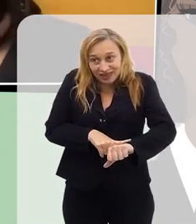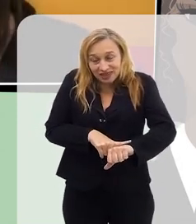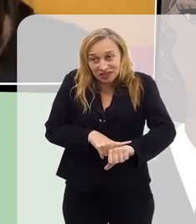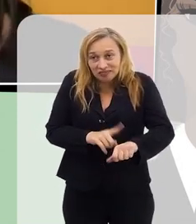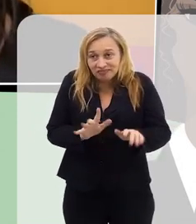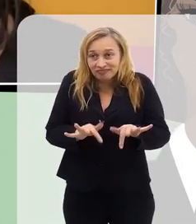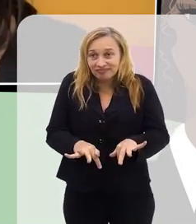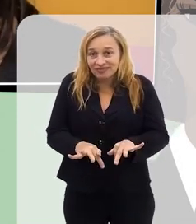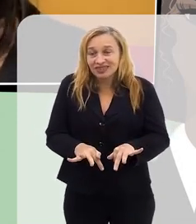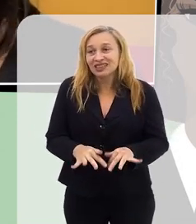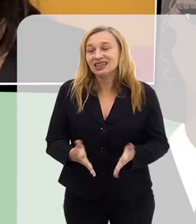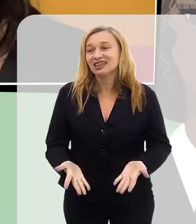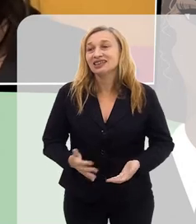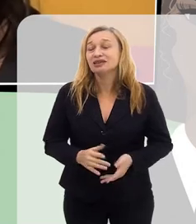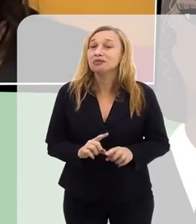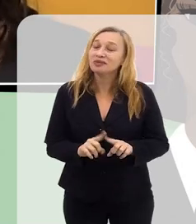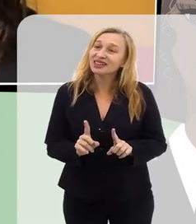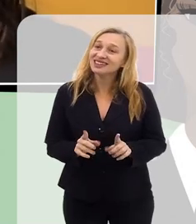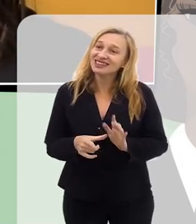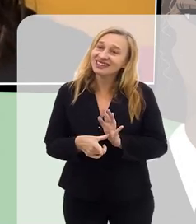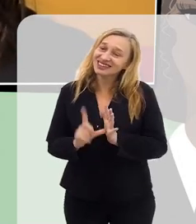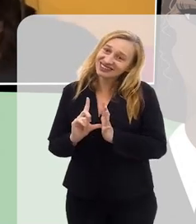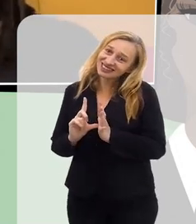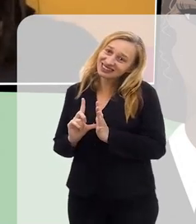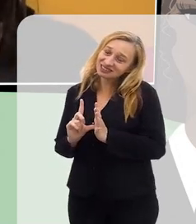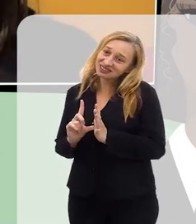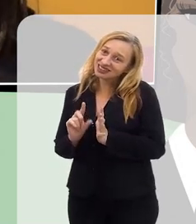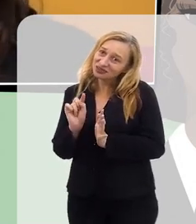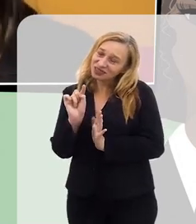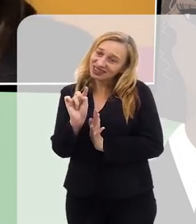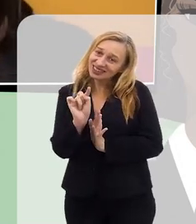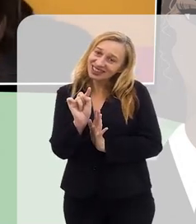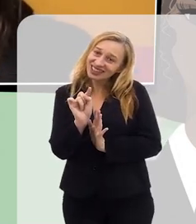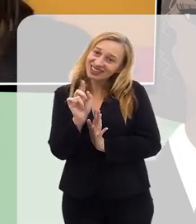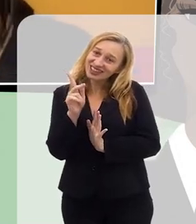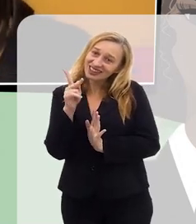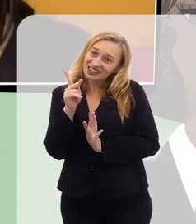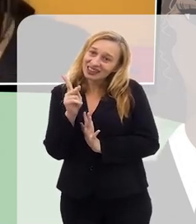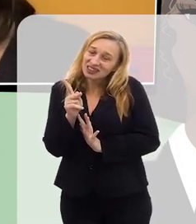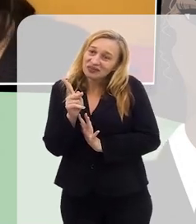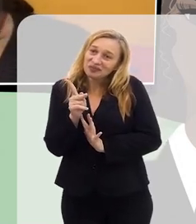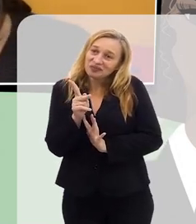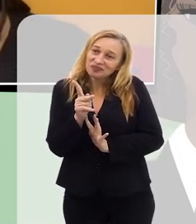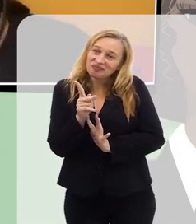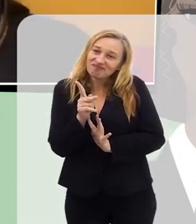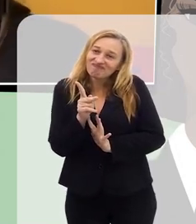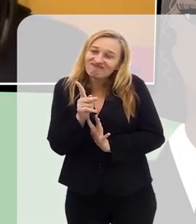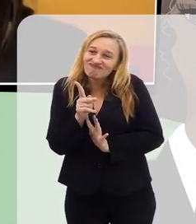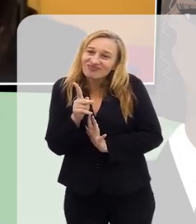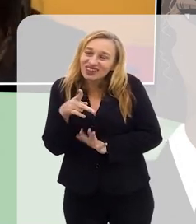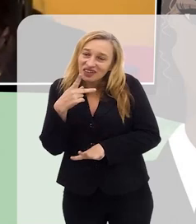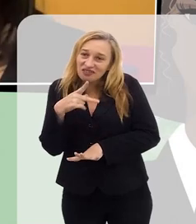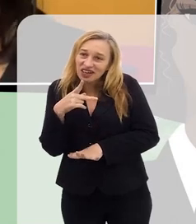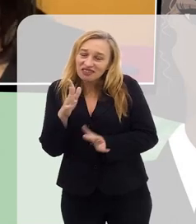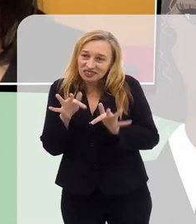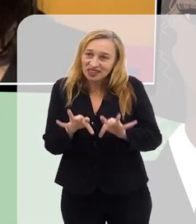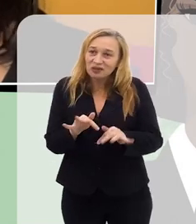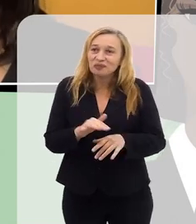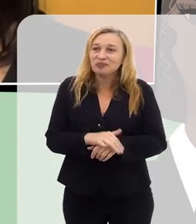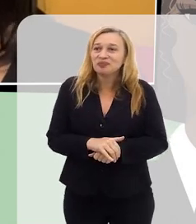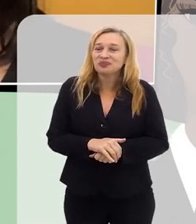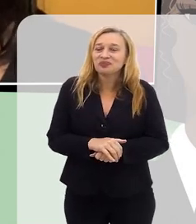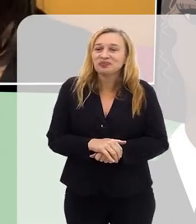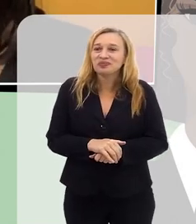está esgotando, mas antes de você deixar a sua mensagem, deixar suas